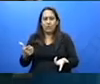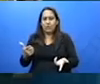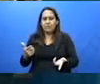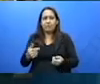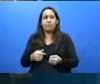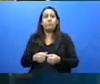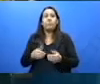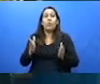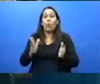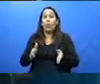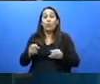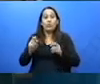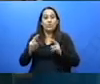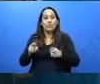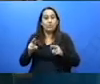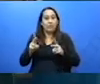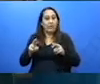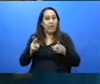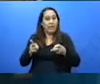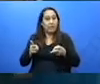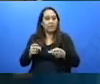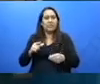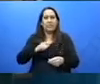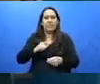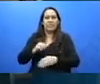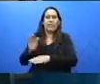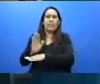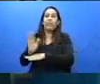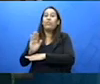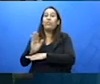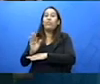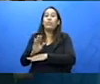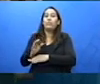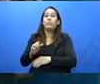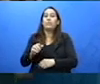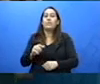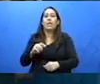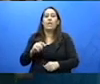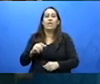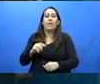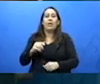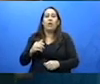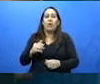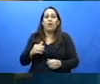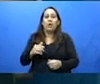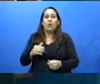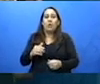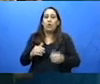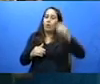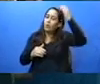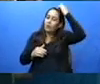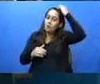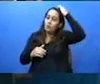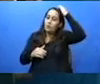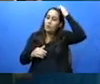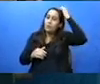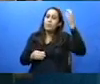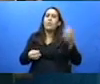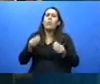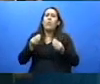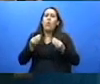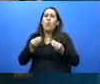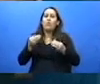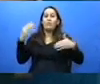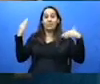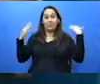desenho, só de filmes como a gente tem hoje, né? Então, a gente tinha menos opções, mas será que eles se divertiam menos